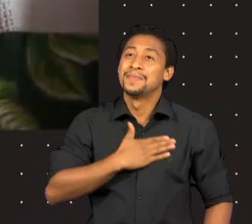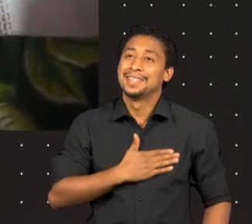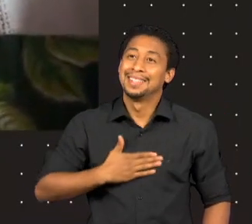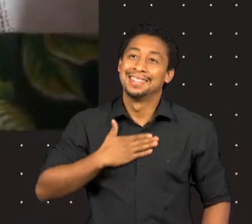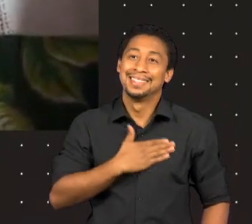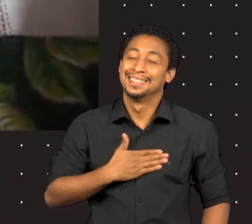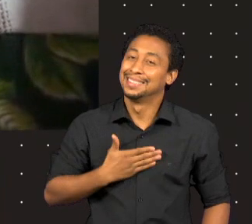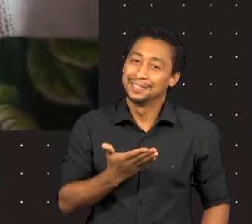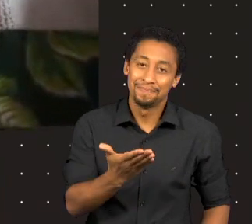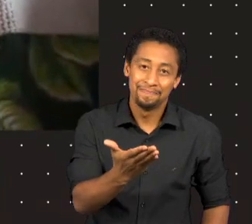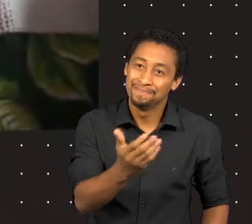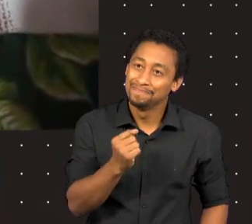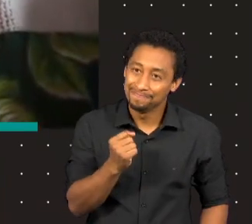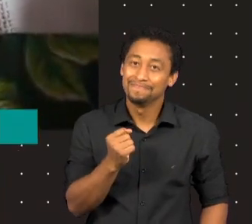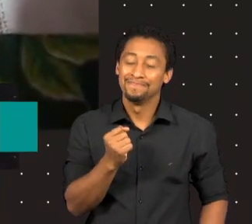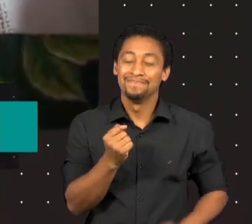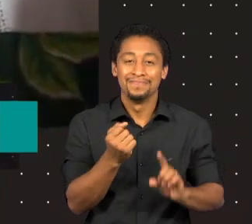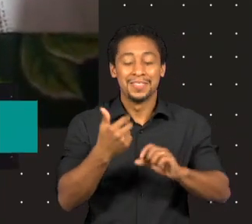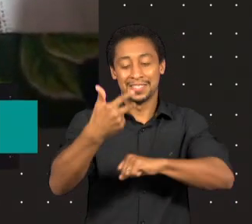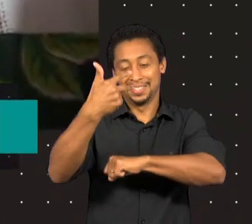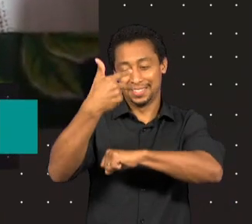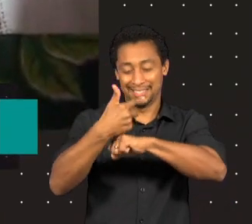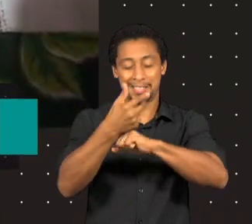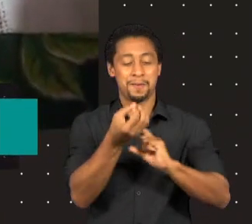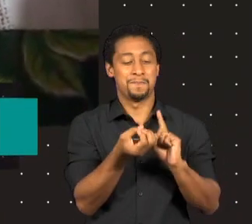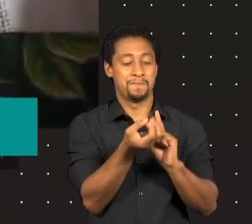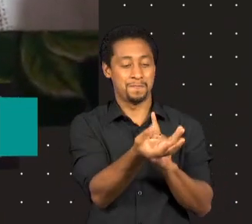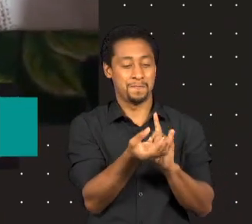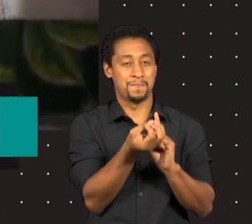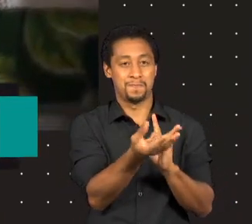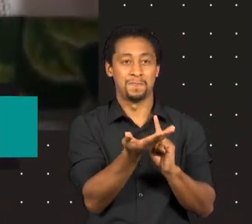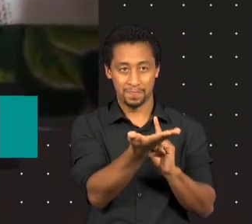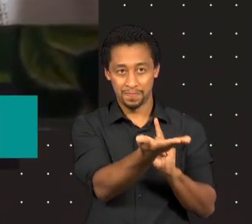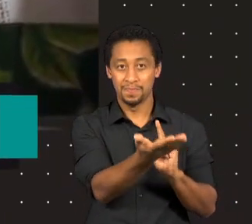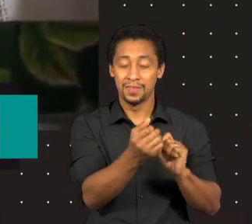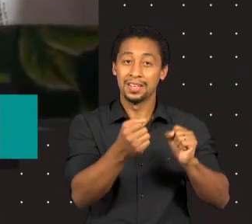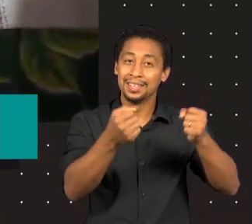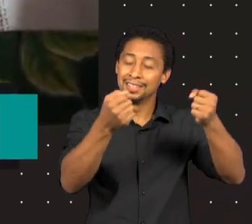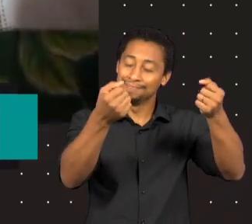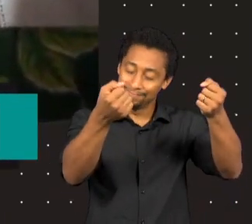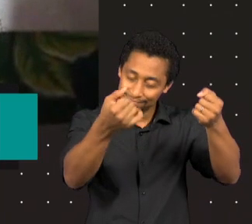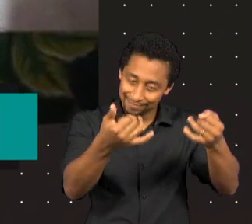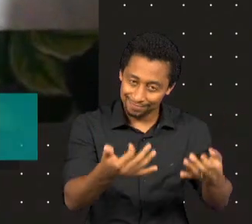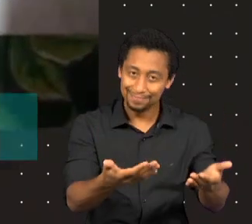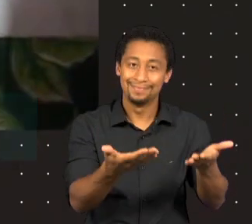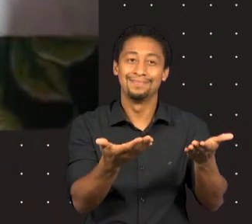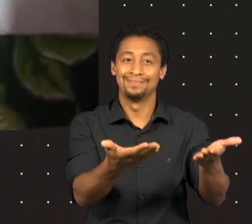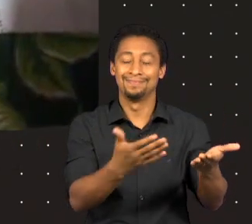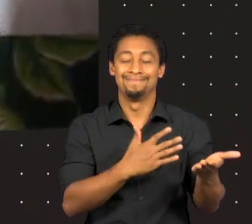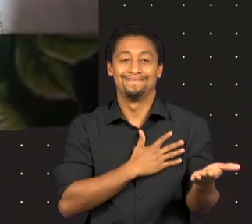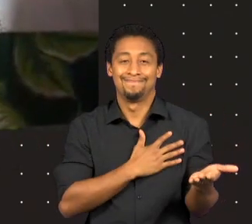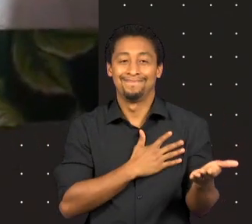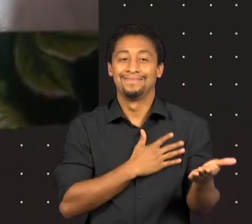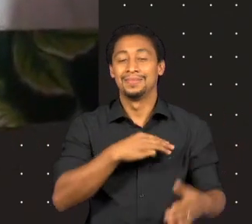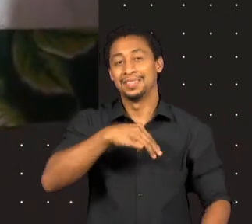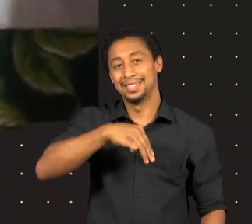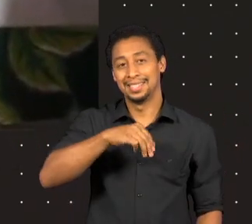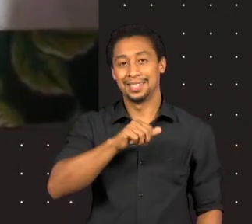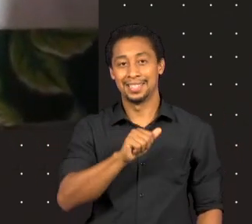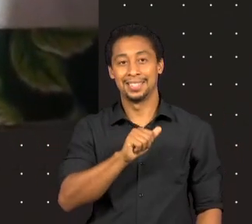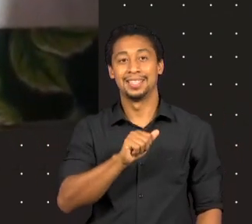mando essa mensagem e digo essas palavras aqui sobre a Maiara